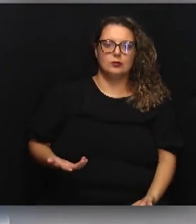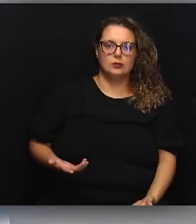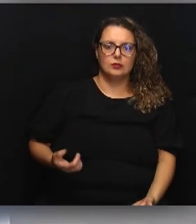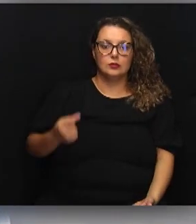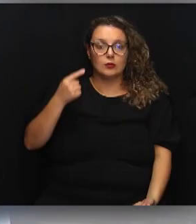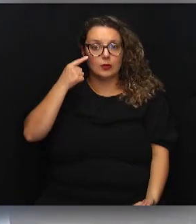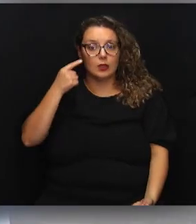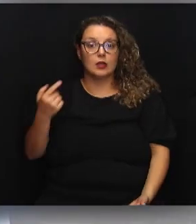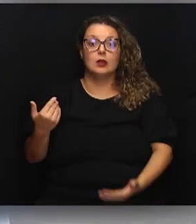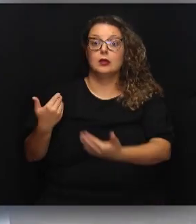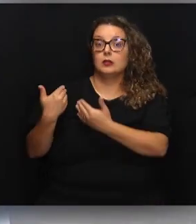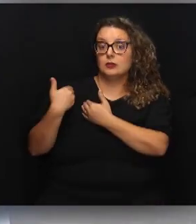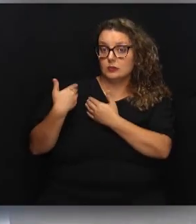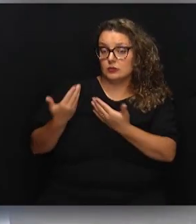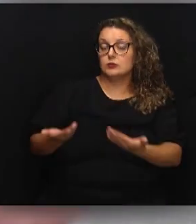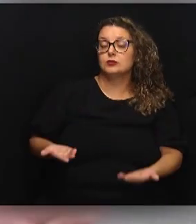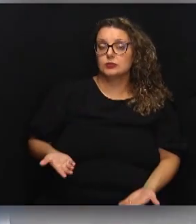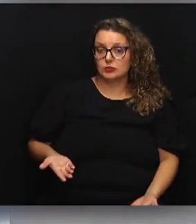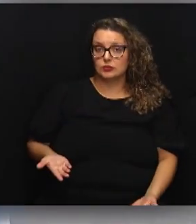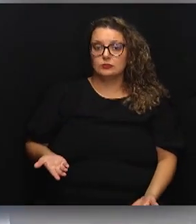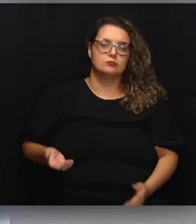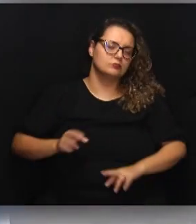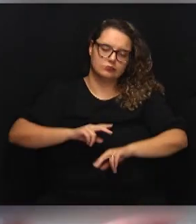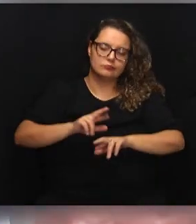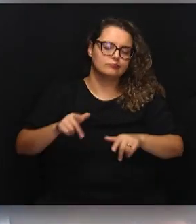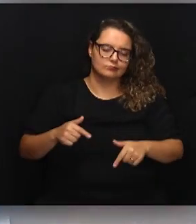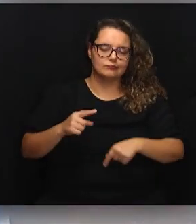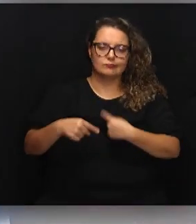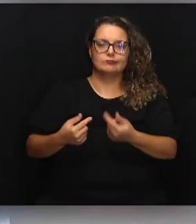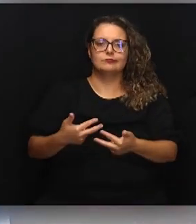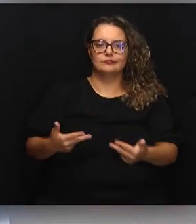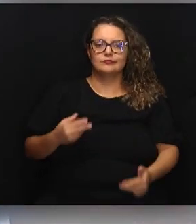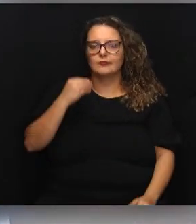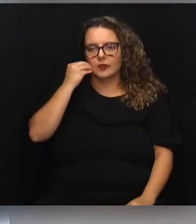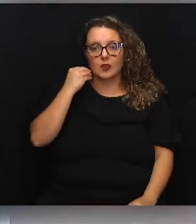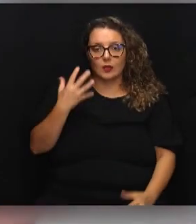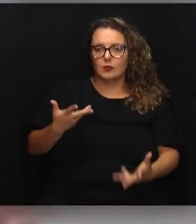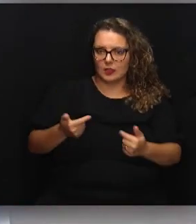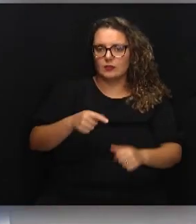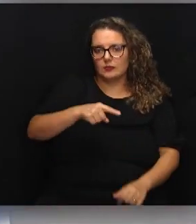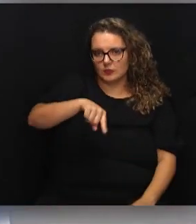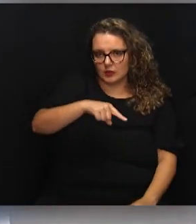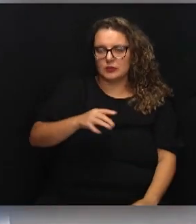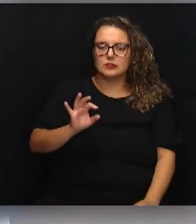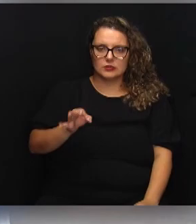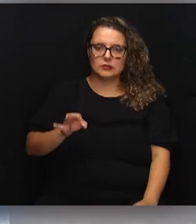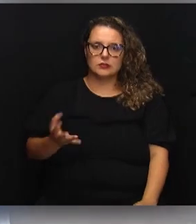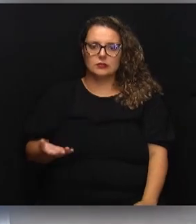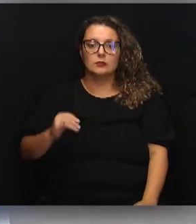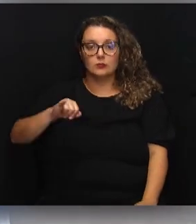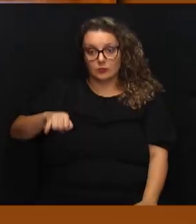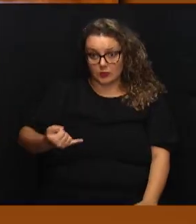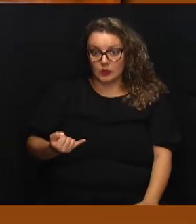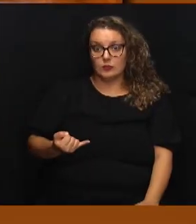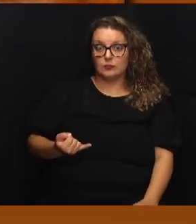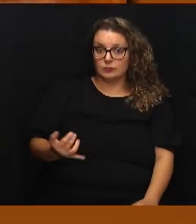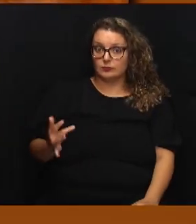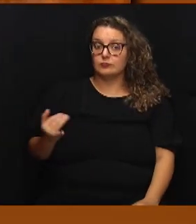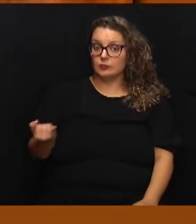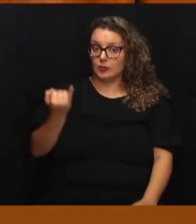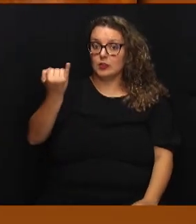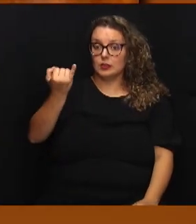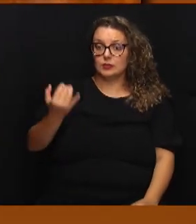de responsabilidade. Enfim, vai ser uma experiência rica para eles, que certamente é uma oportunidade de ouro. Para